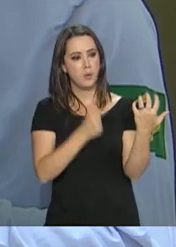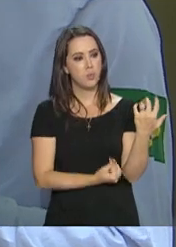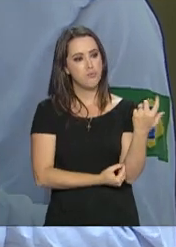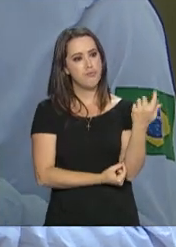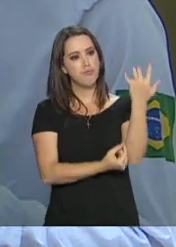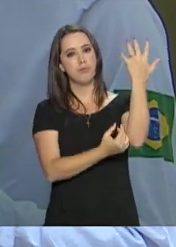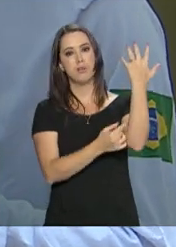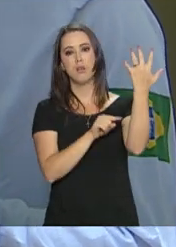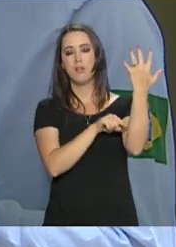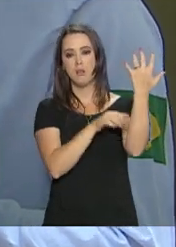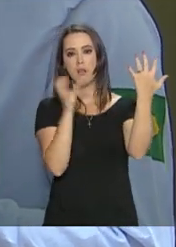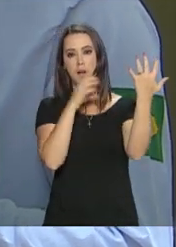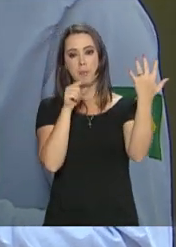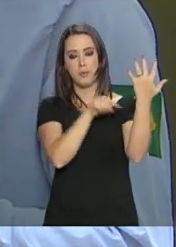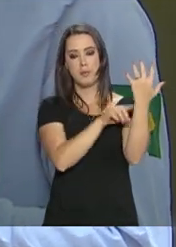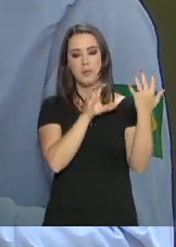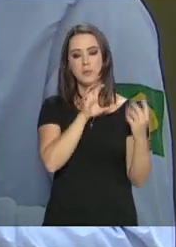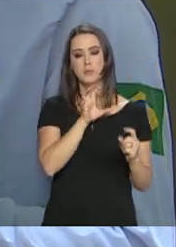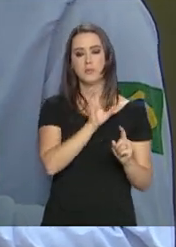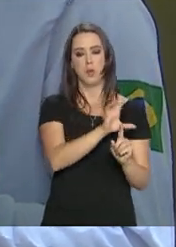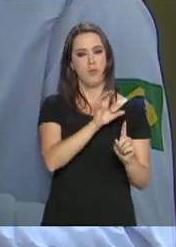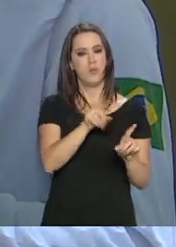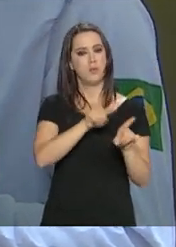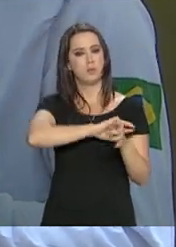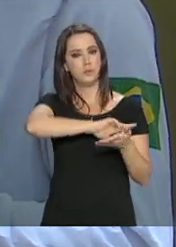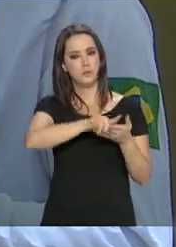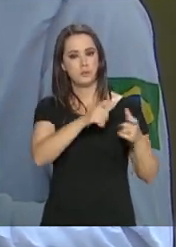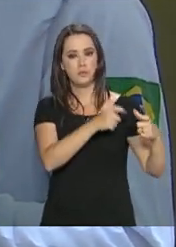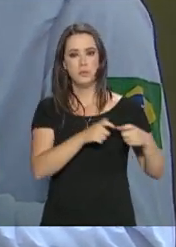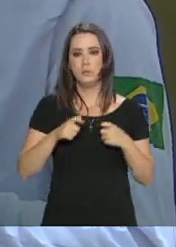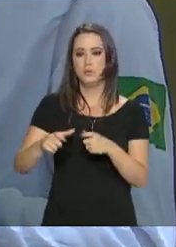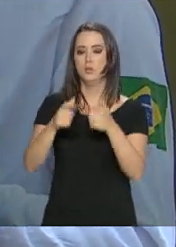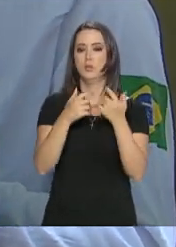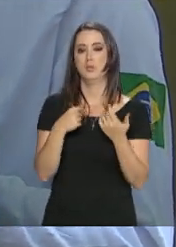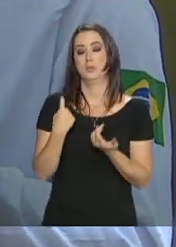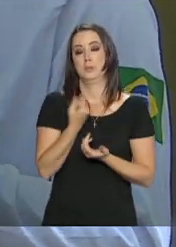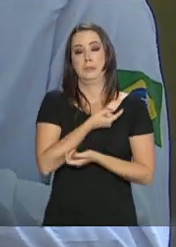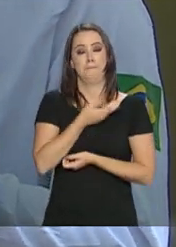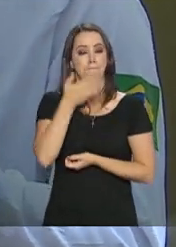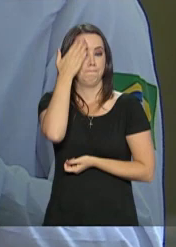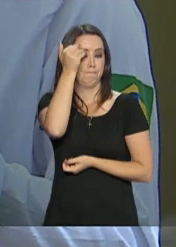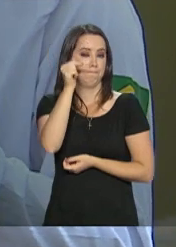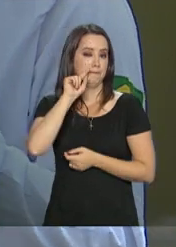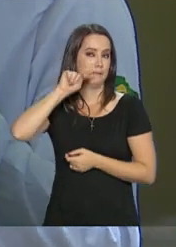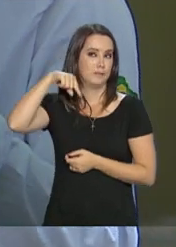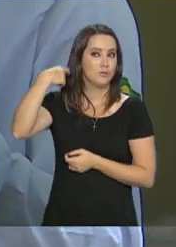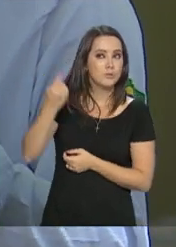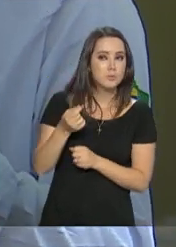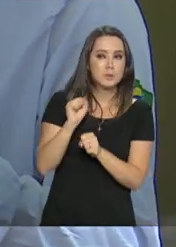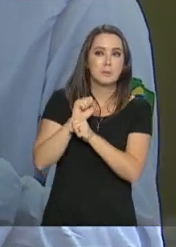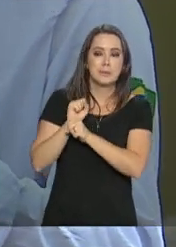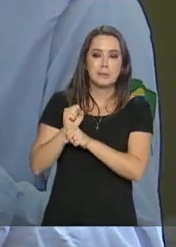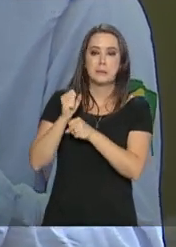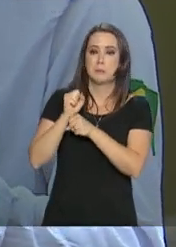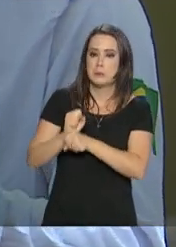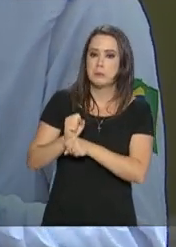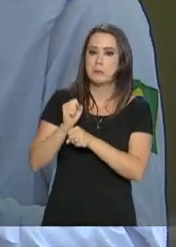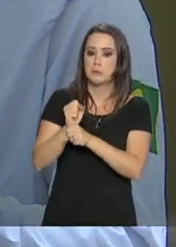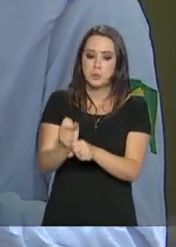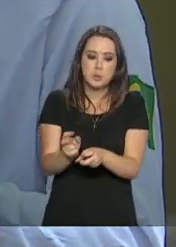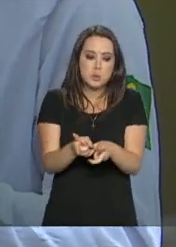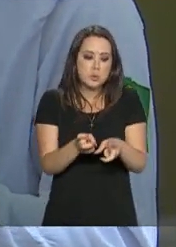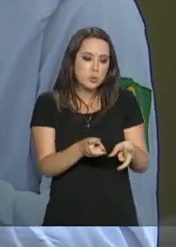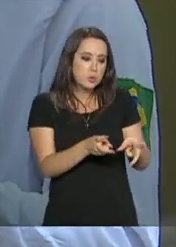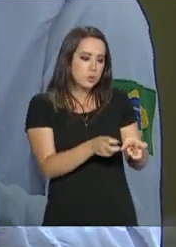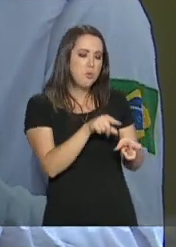que foi uma intervenção feita aqui em grande parte da área impactada. Só depois de um certo tempo que a gente começou a verificar se